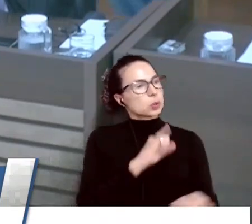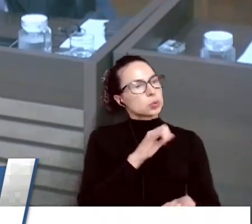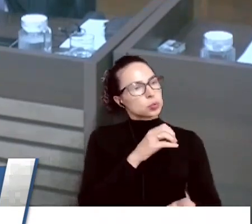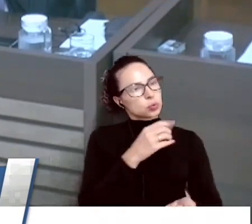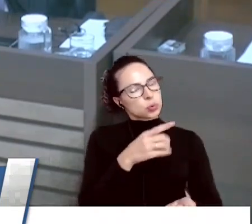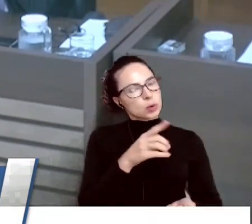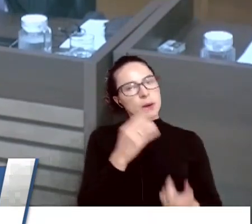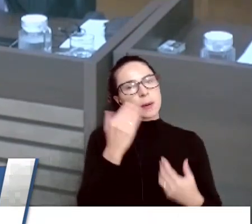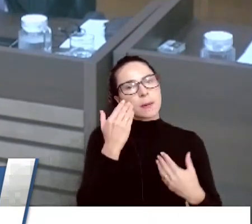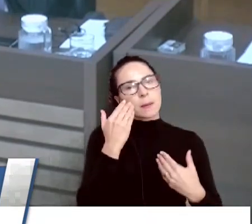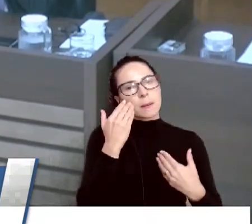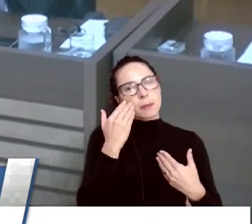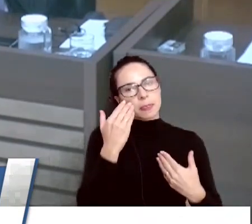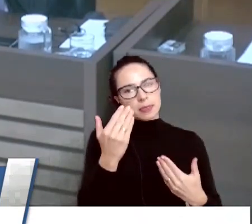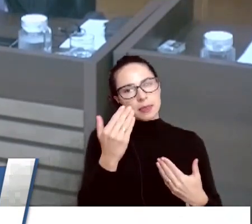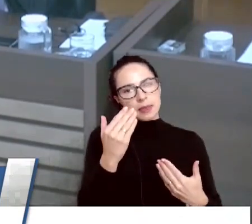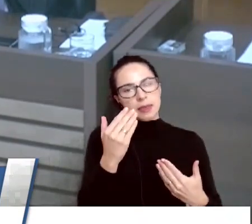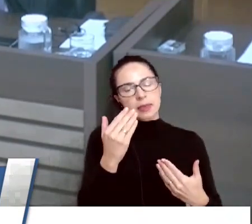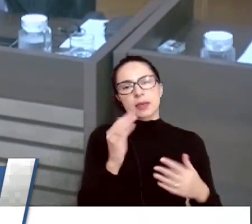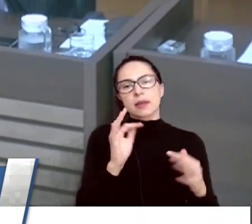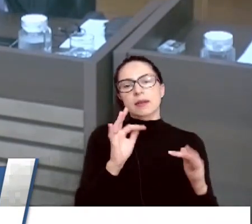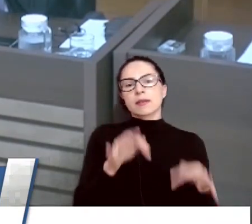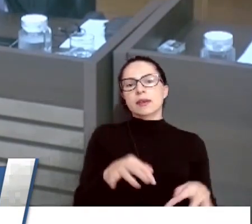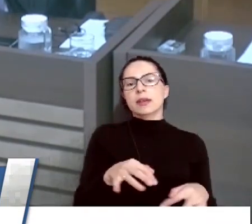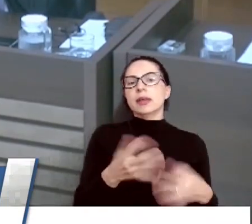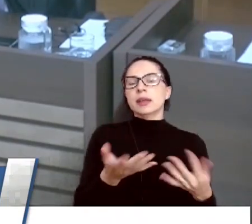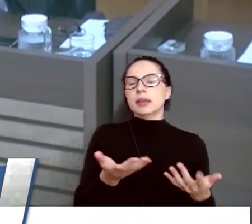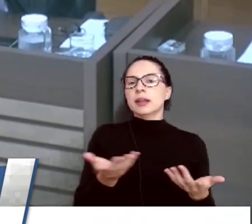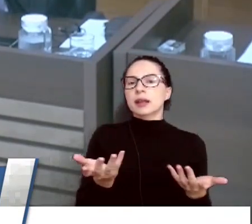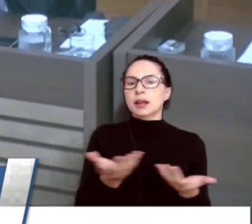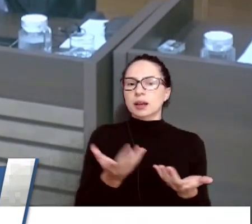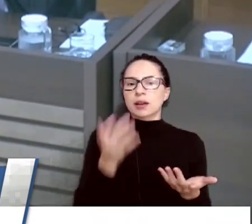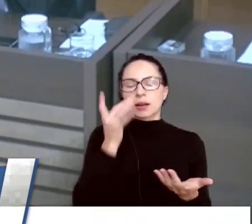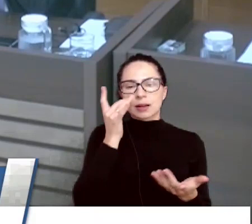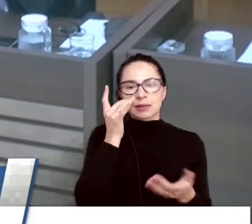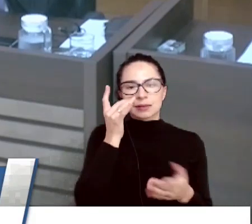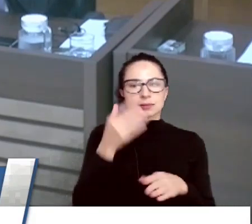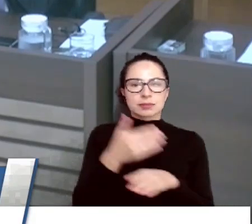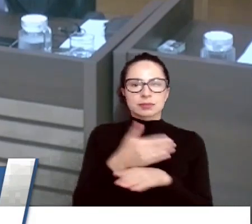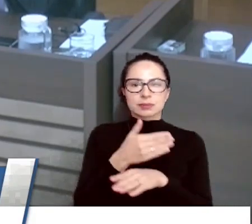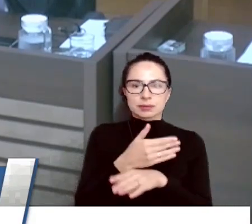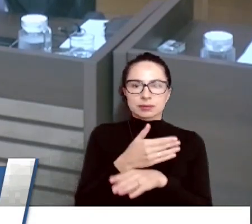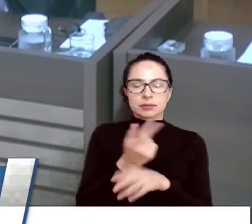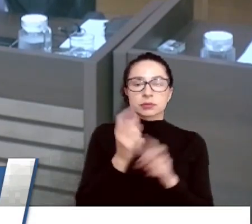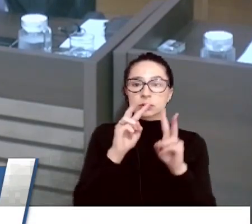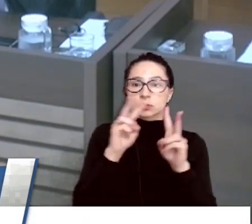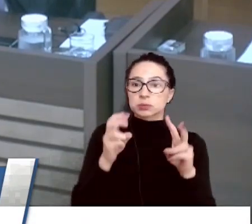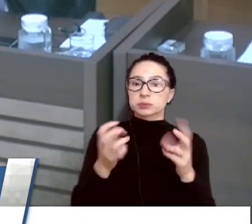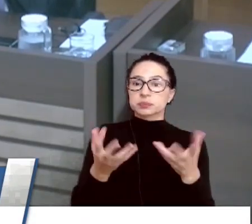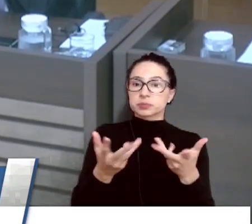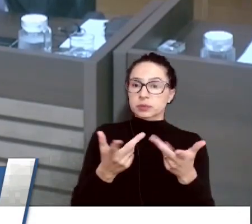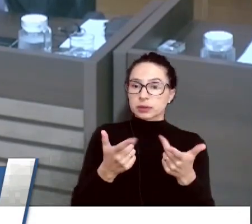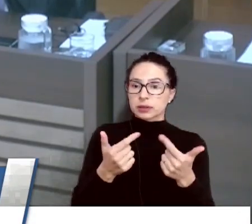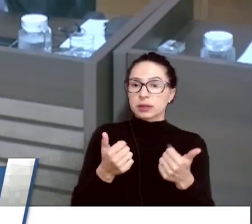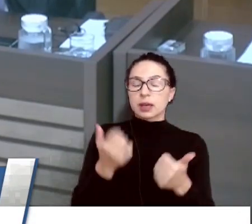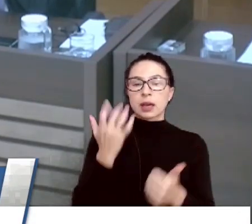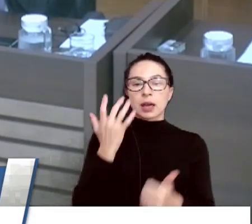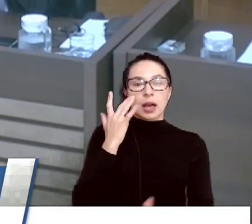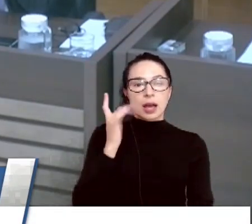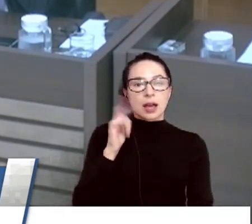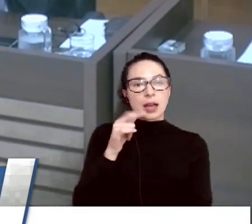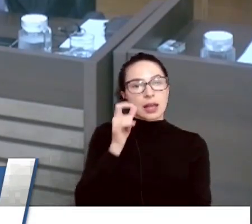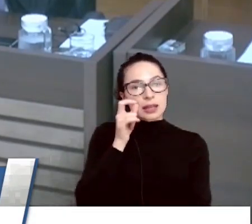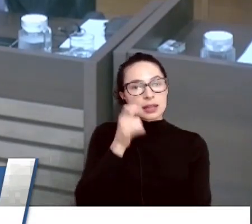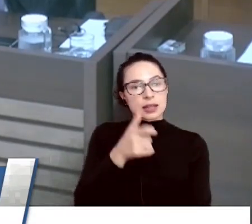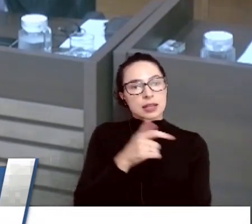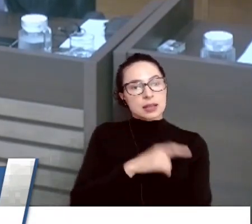assim, antes de fazer sua finalização, gostaria de te agradecer pela presença e com um assunto relevante, eu acho que é de interesse público da nossa cidade,